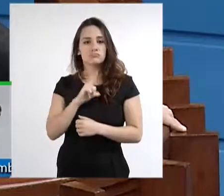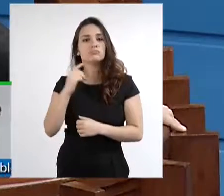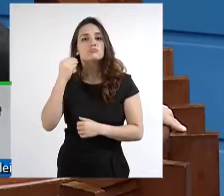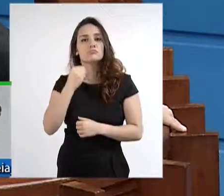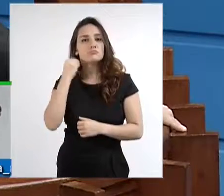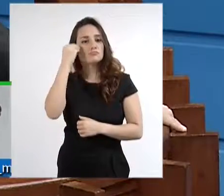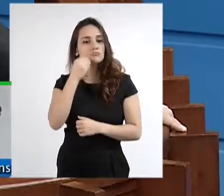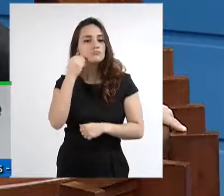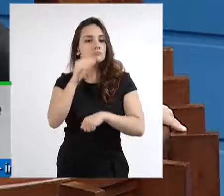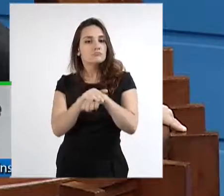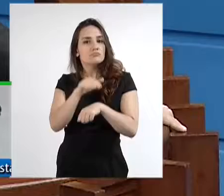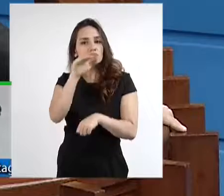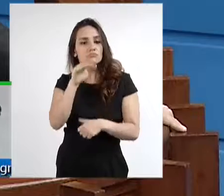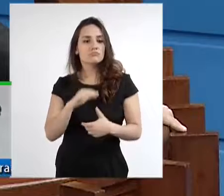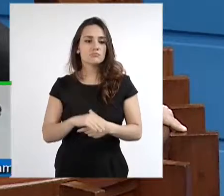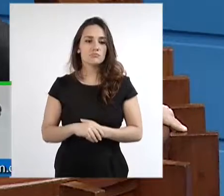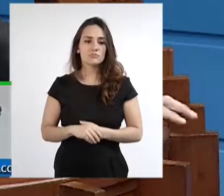experiência,